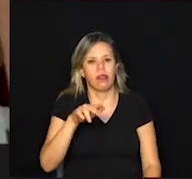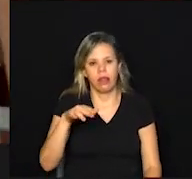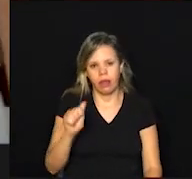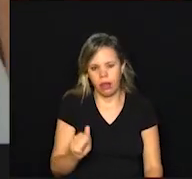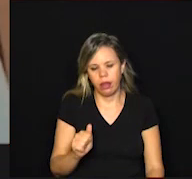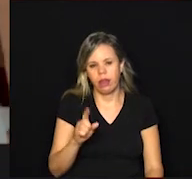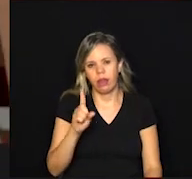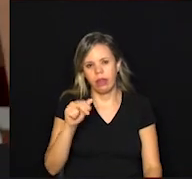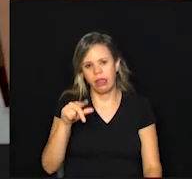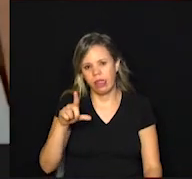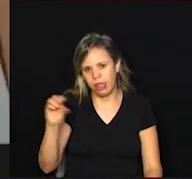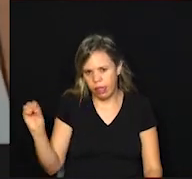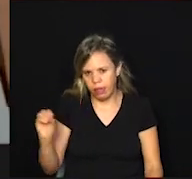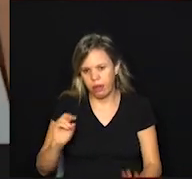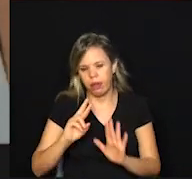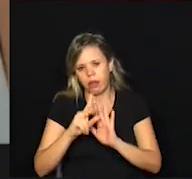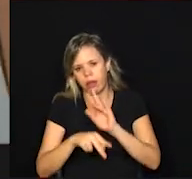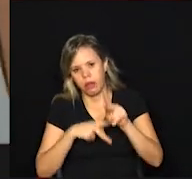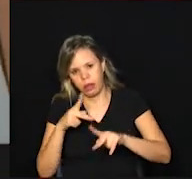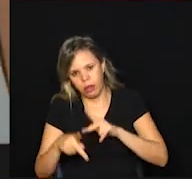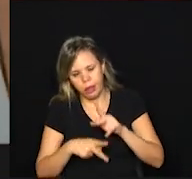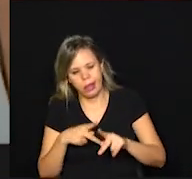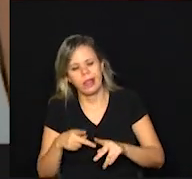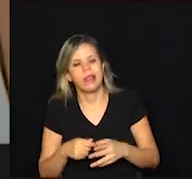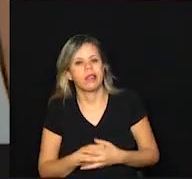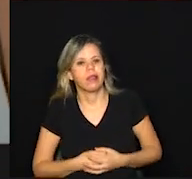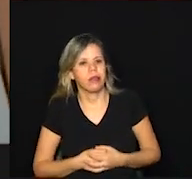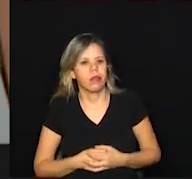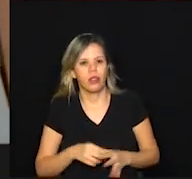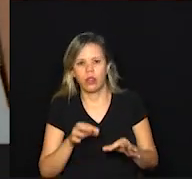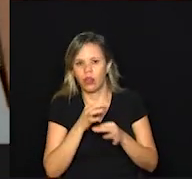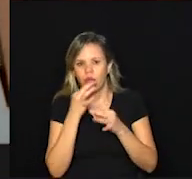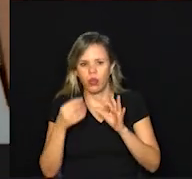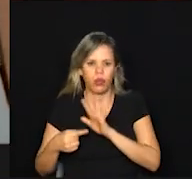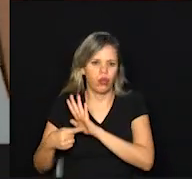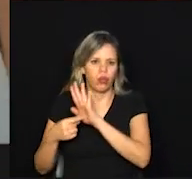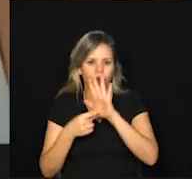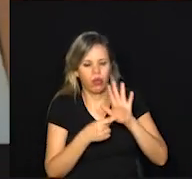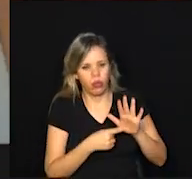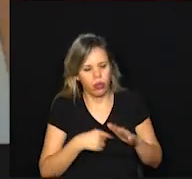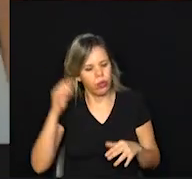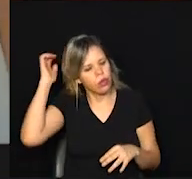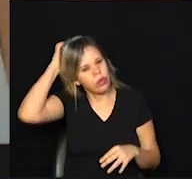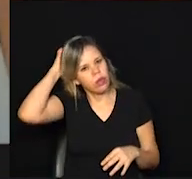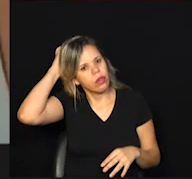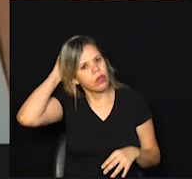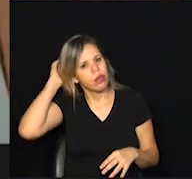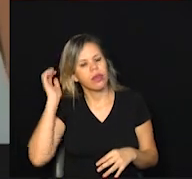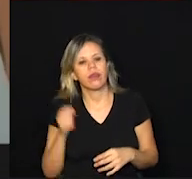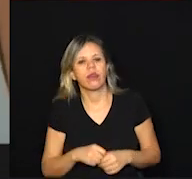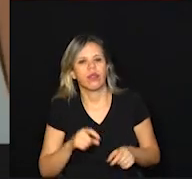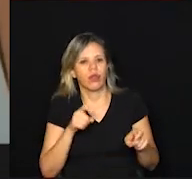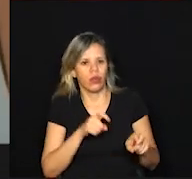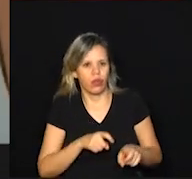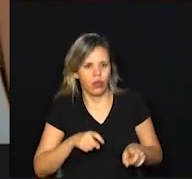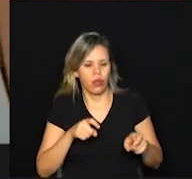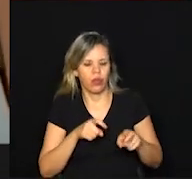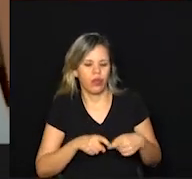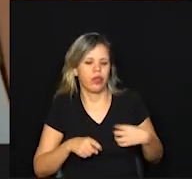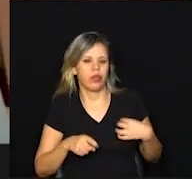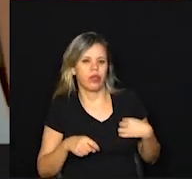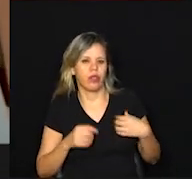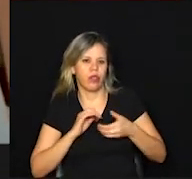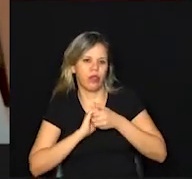Flávia com Danilo que fizeram aí o mar ótima apresentação da situação da da Fazenda Roseira